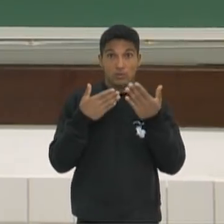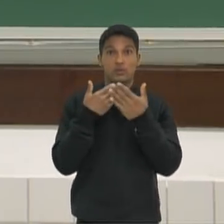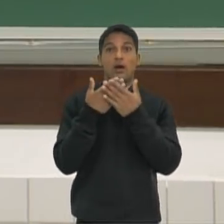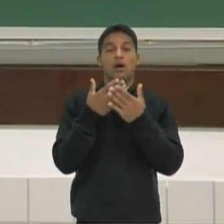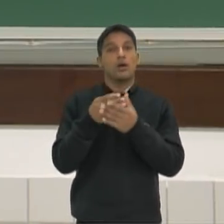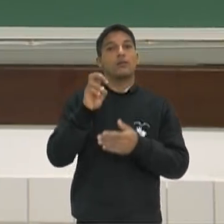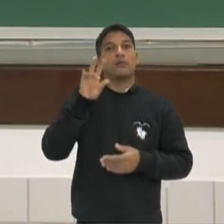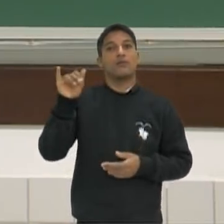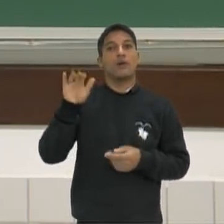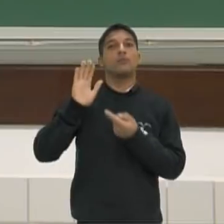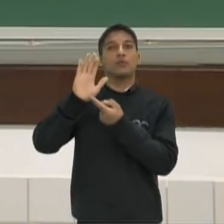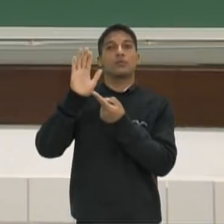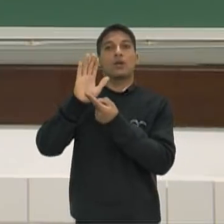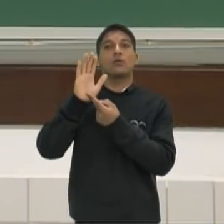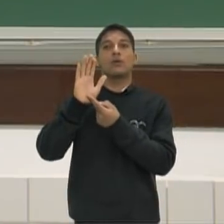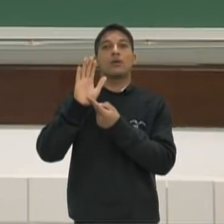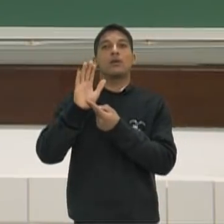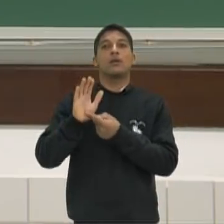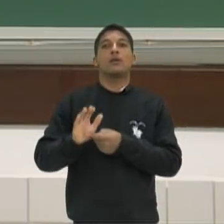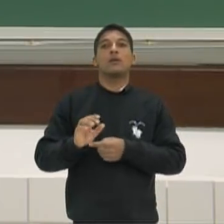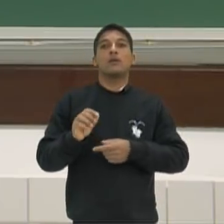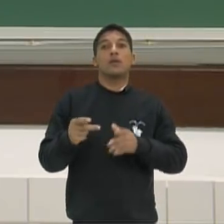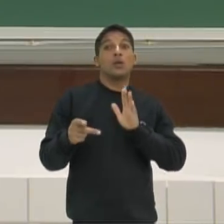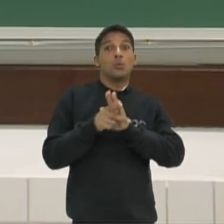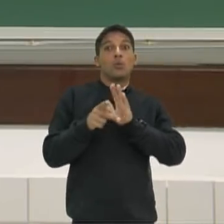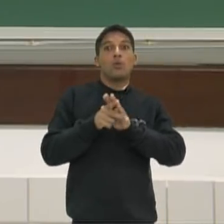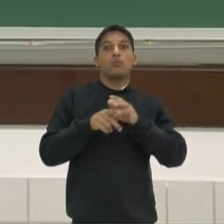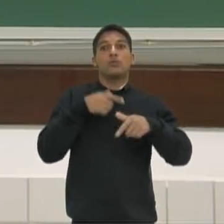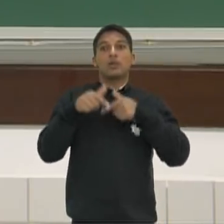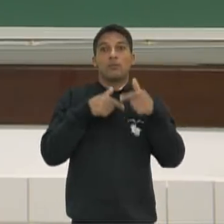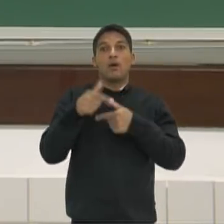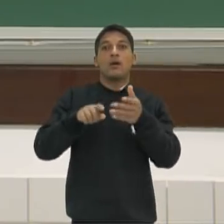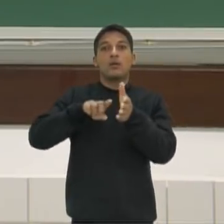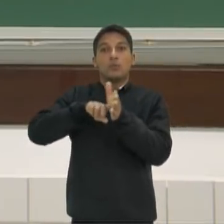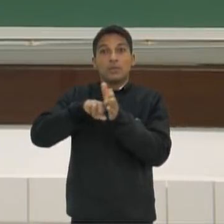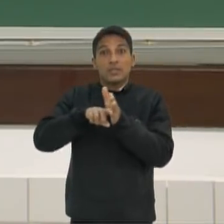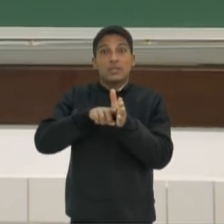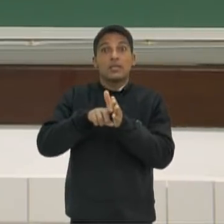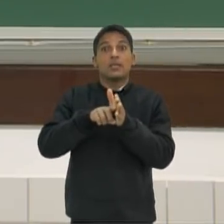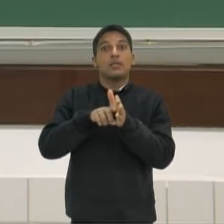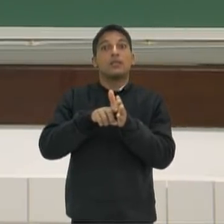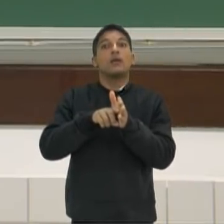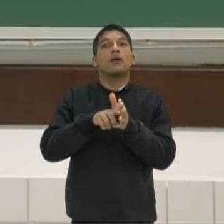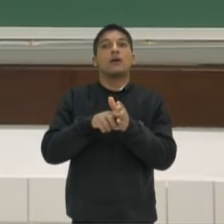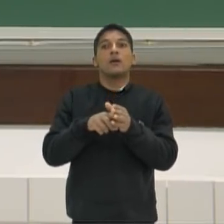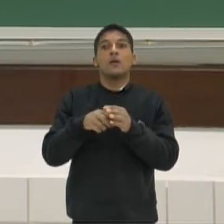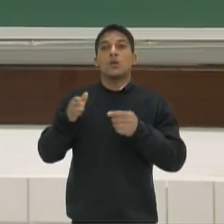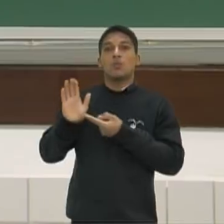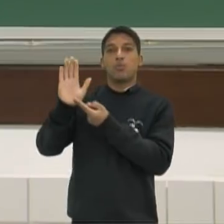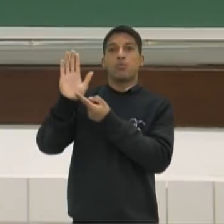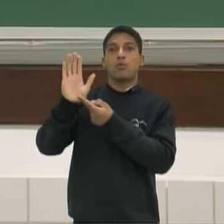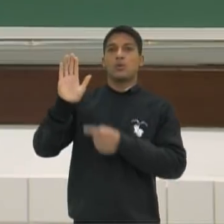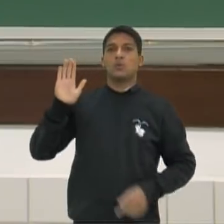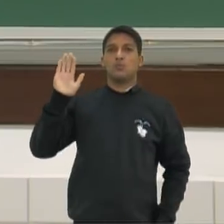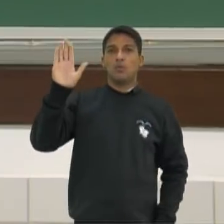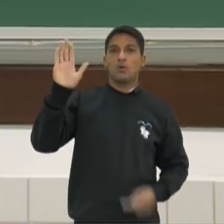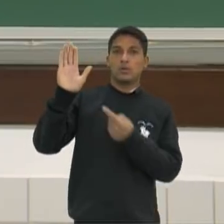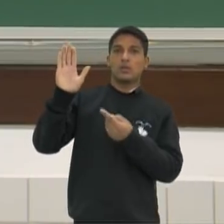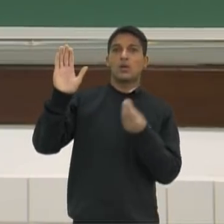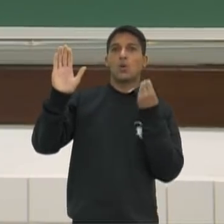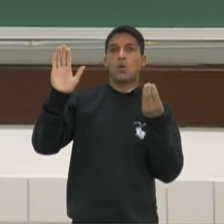alguns trechos de trabalhos de pesquisa super importantes para a gente ver um pouco como é que as pessoas